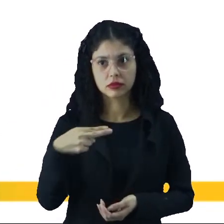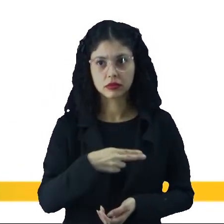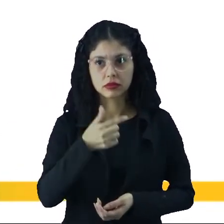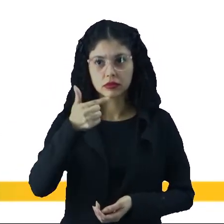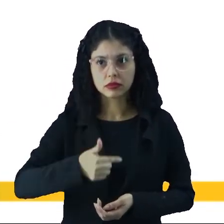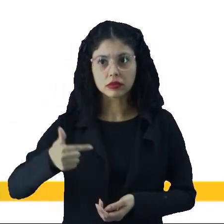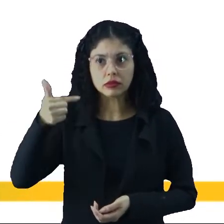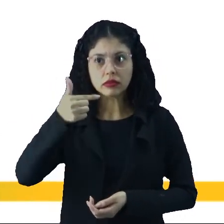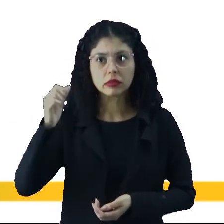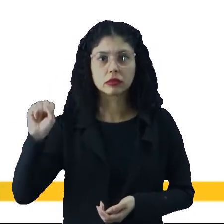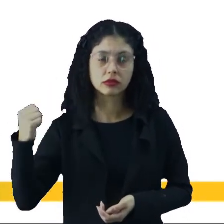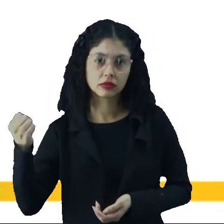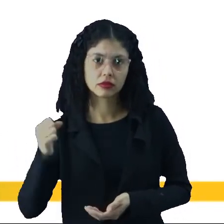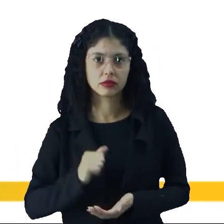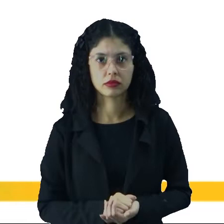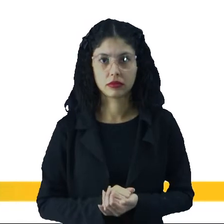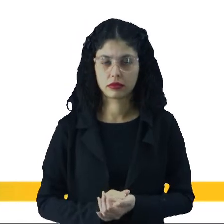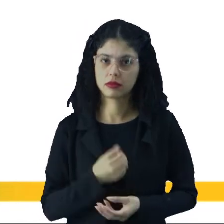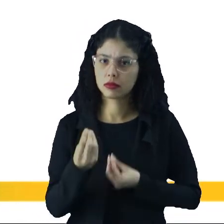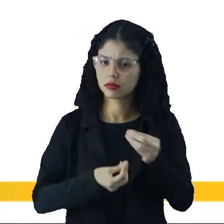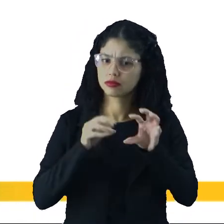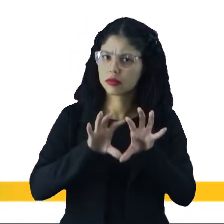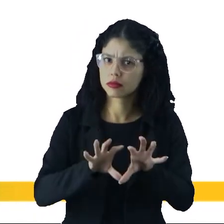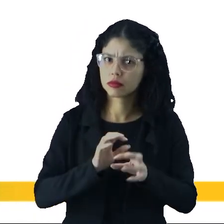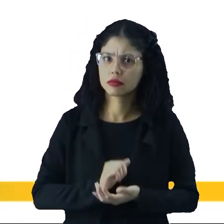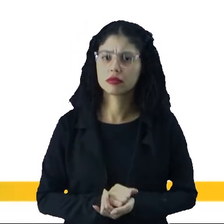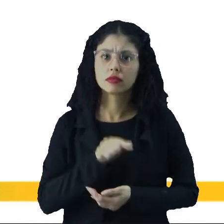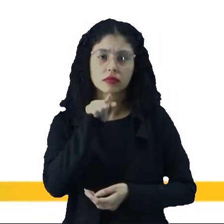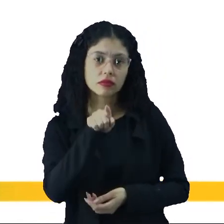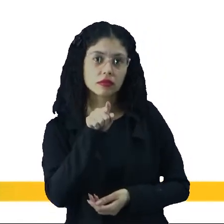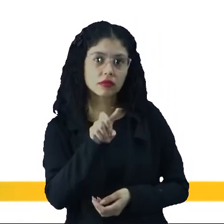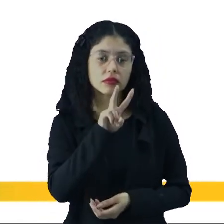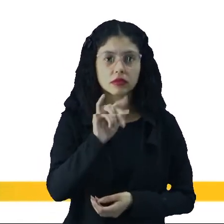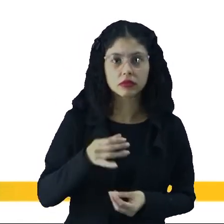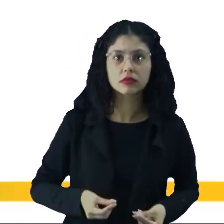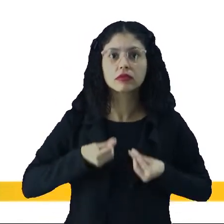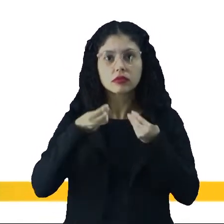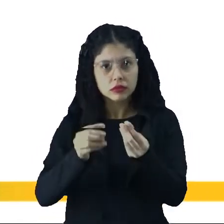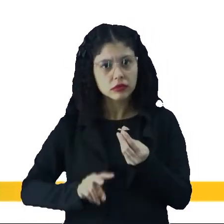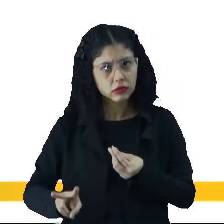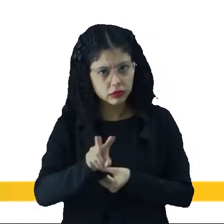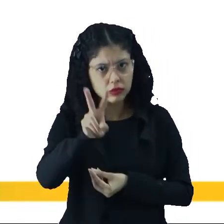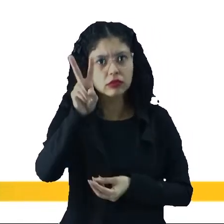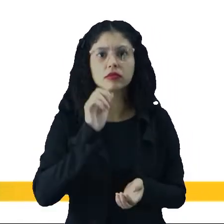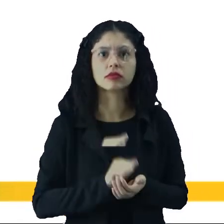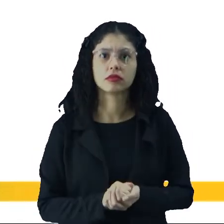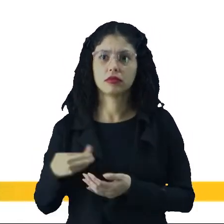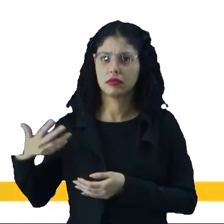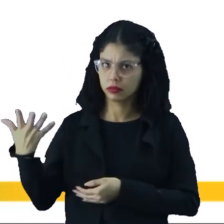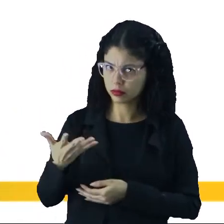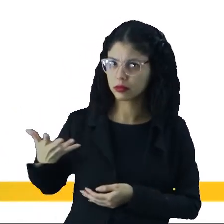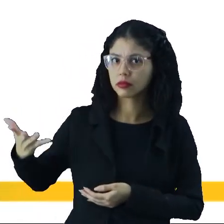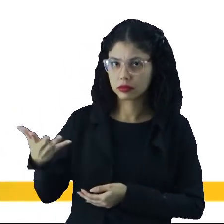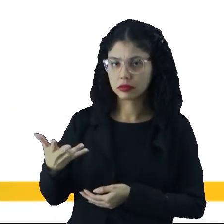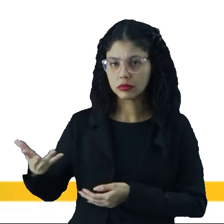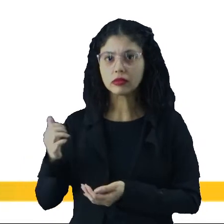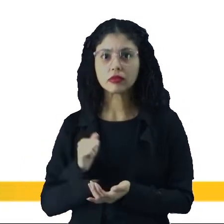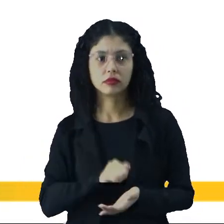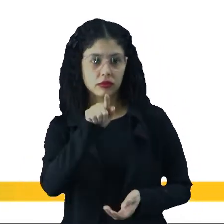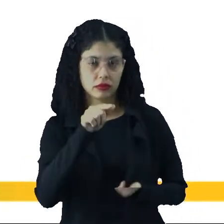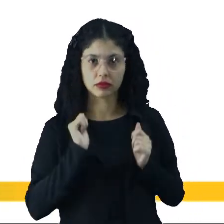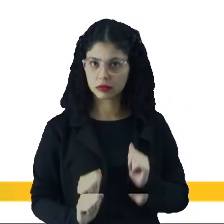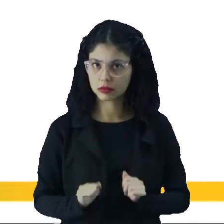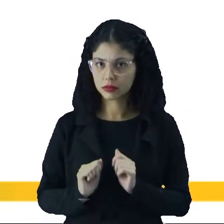ao cubo é igual a 8. Mas como é que é isso? Você vai dar sempre esses valores, isso aqui é uma base, que